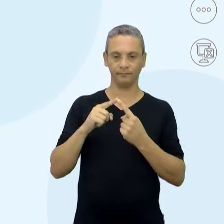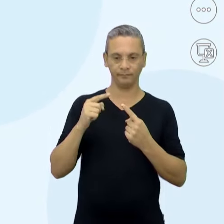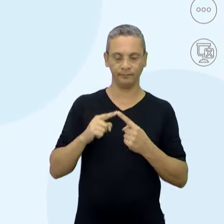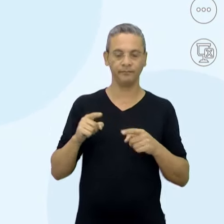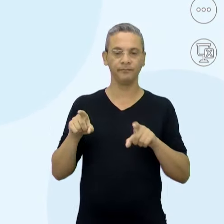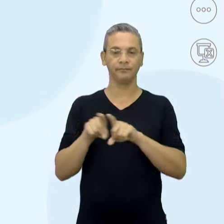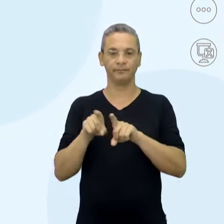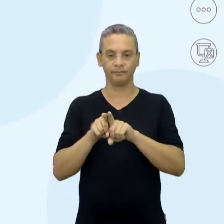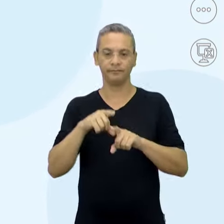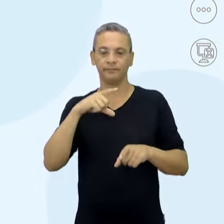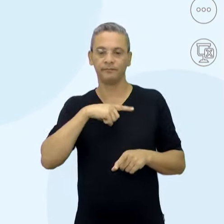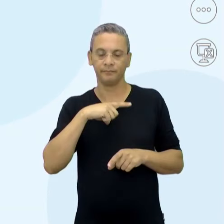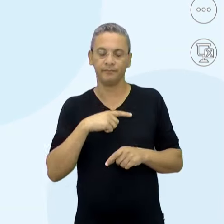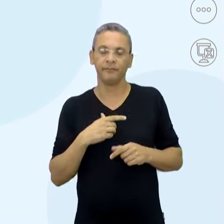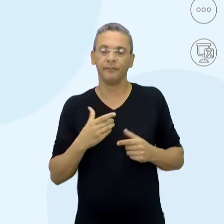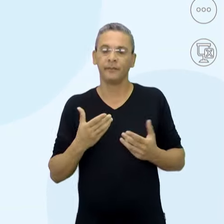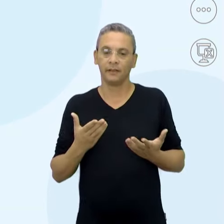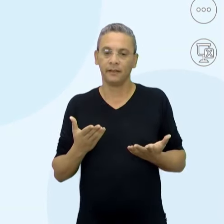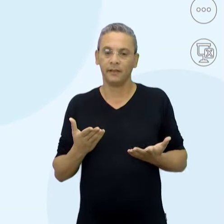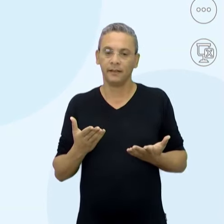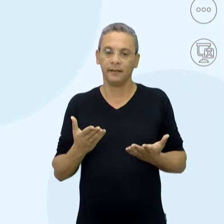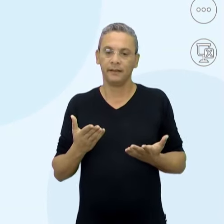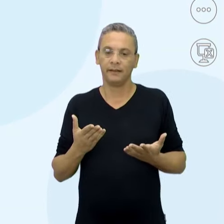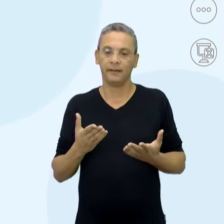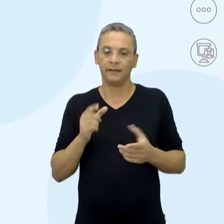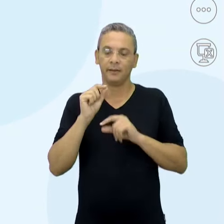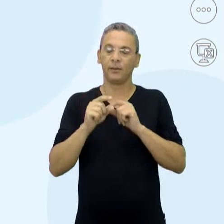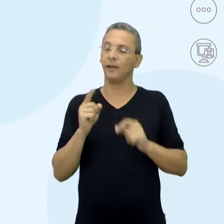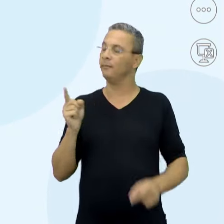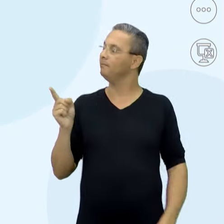gerada vai então